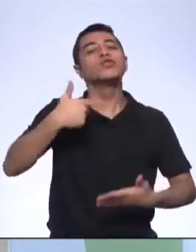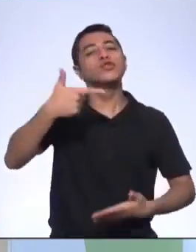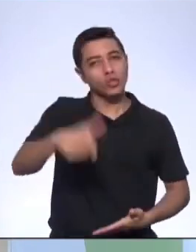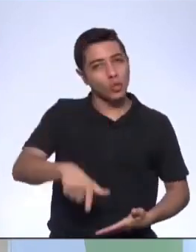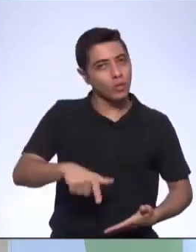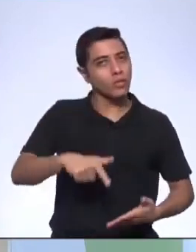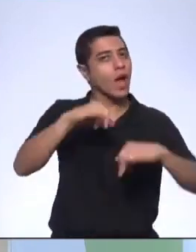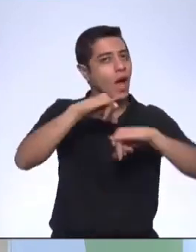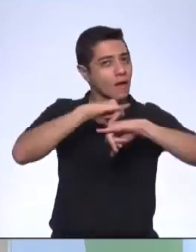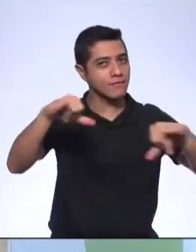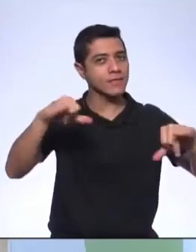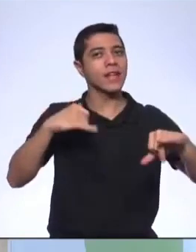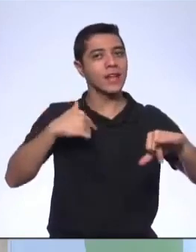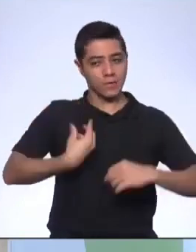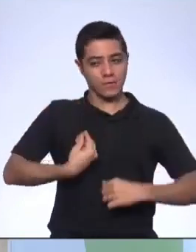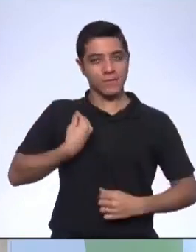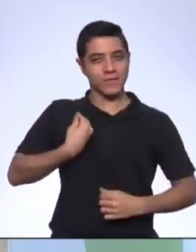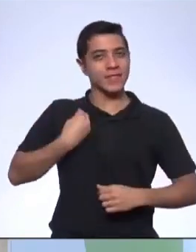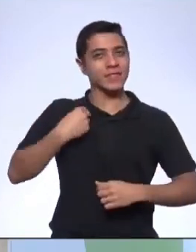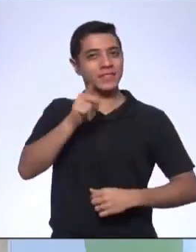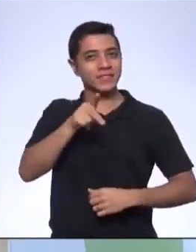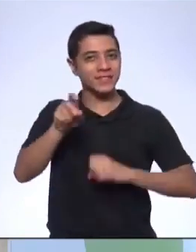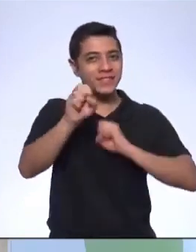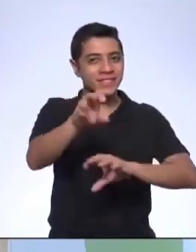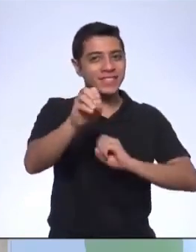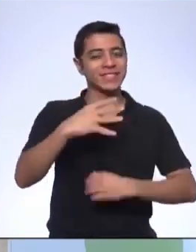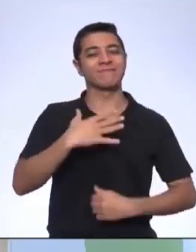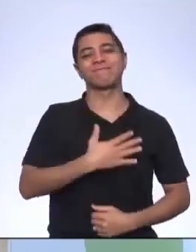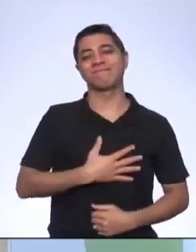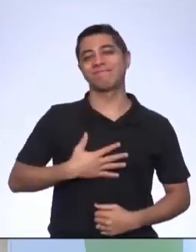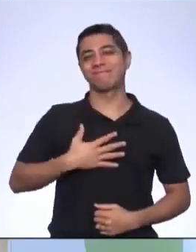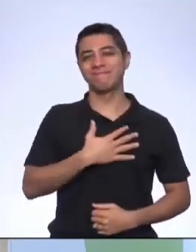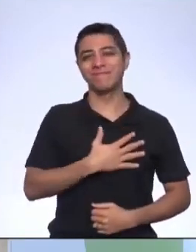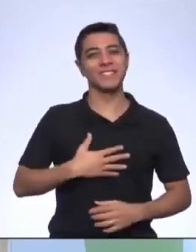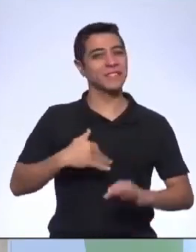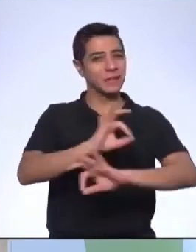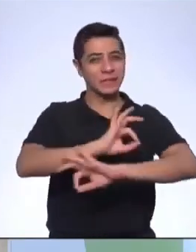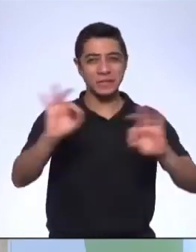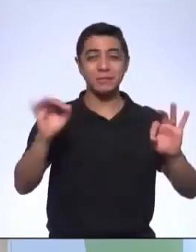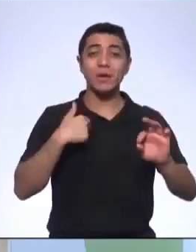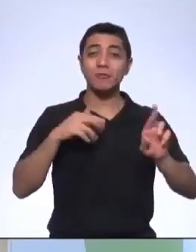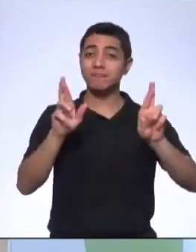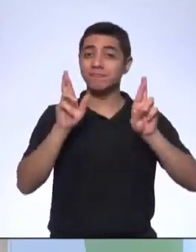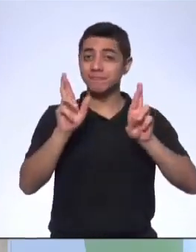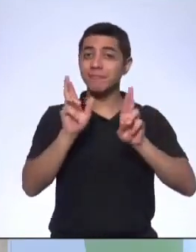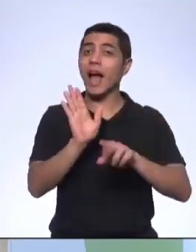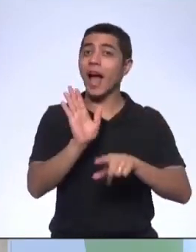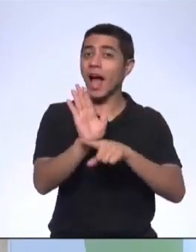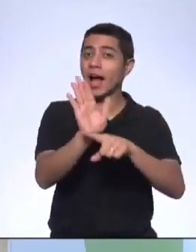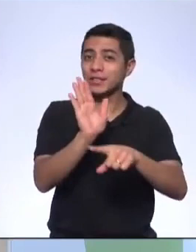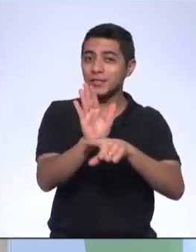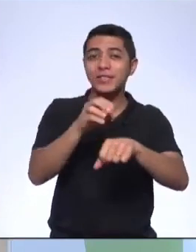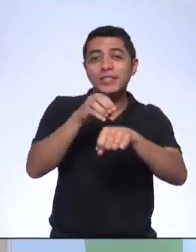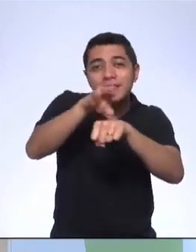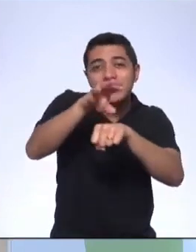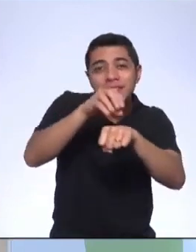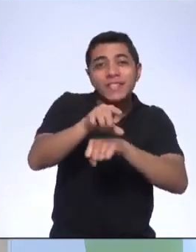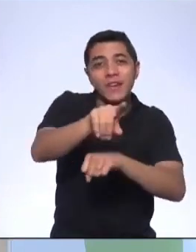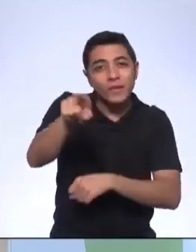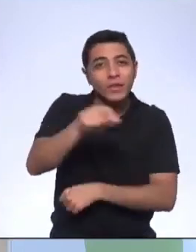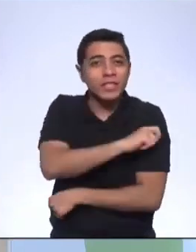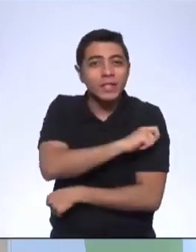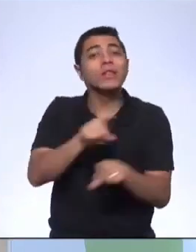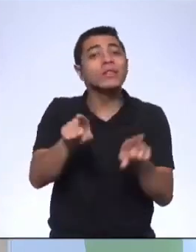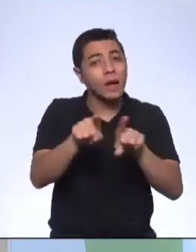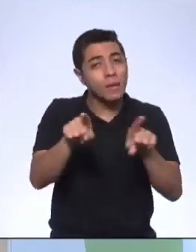aqui. Espero estar contribuindo aí com vocês e com os meus colegas professores para que a gente